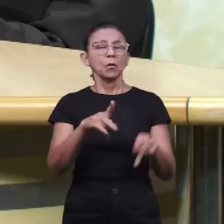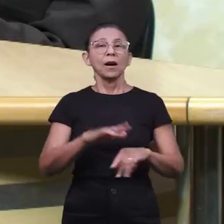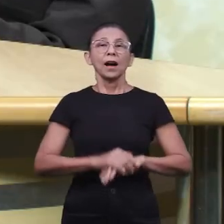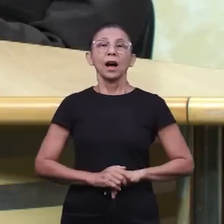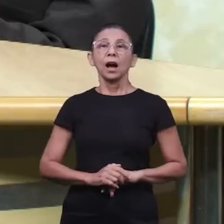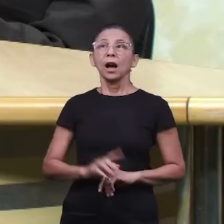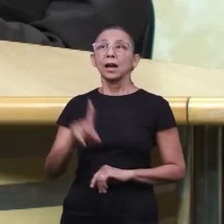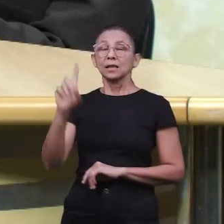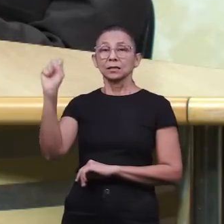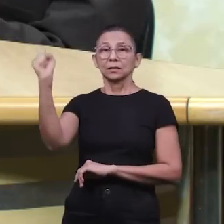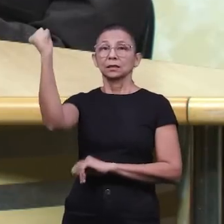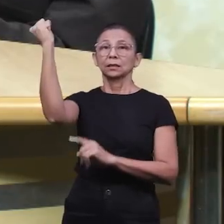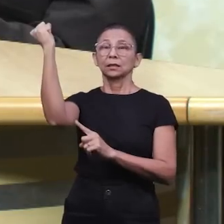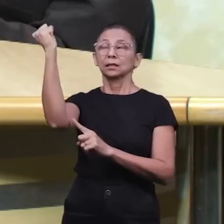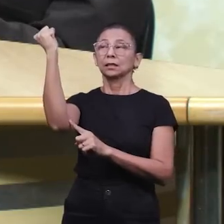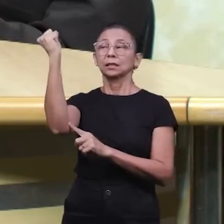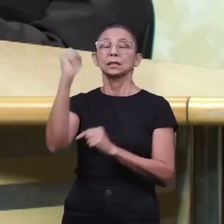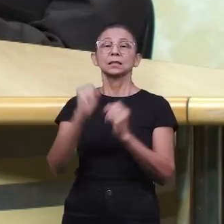novo,